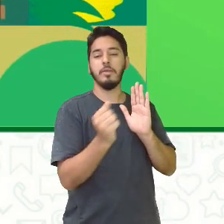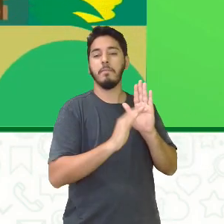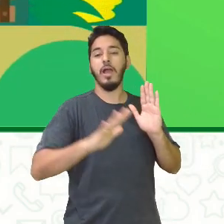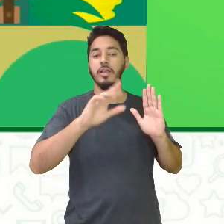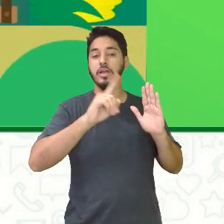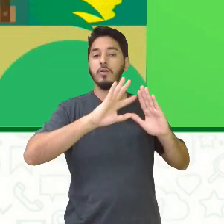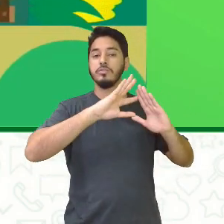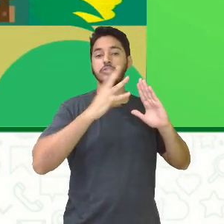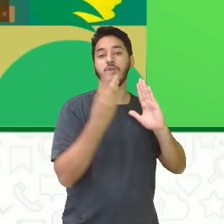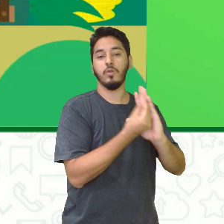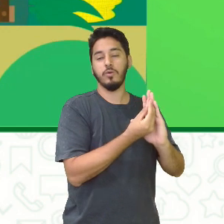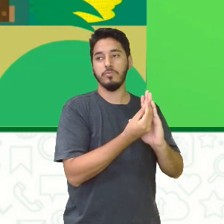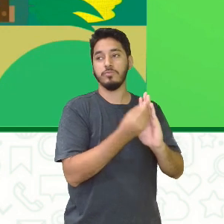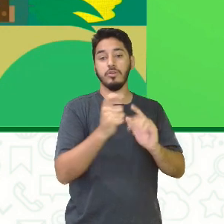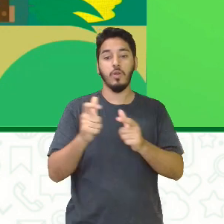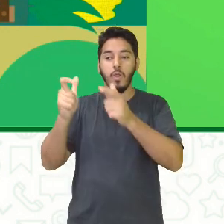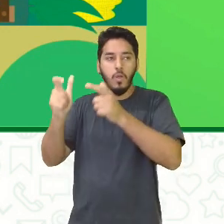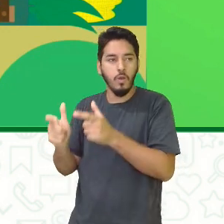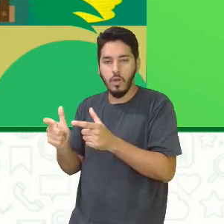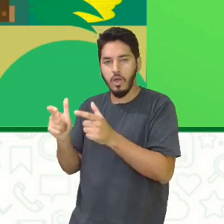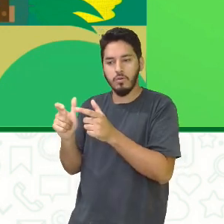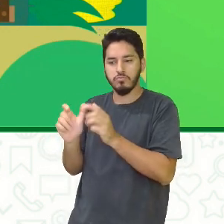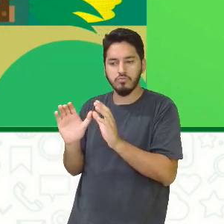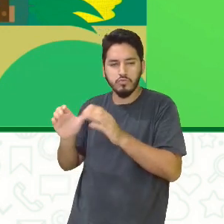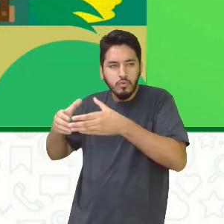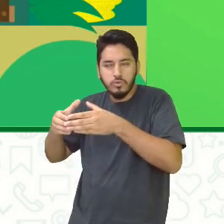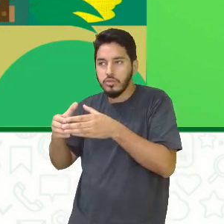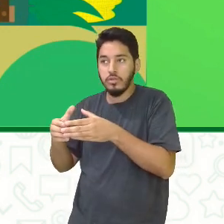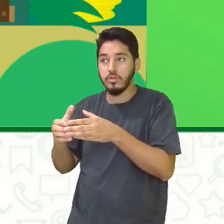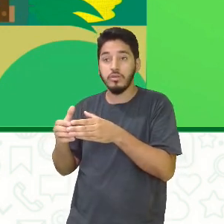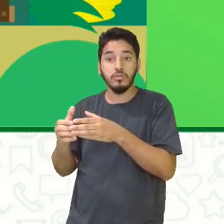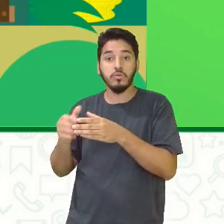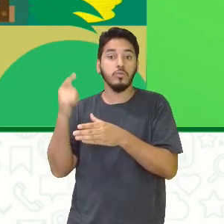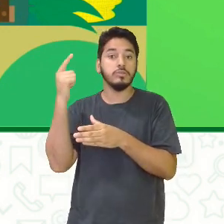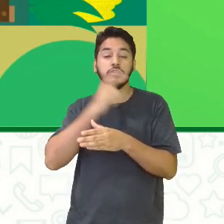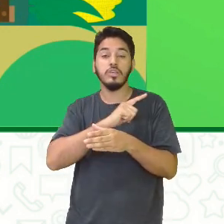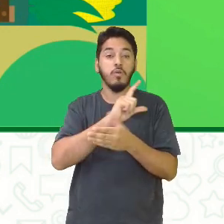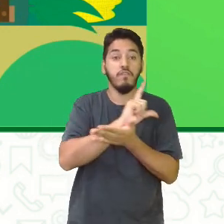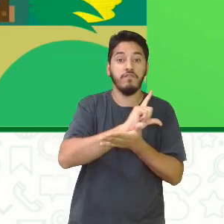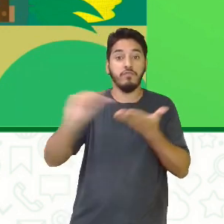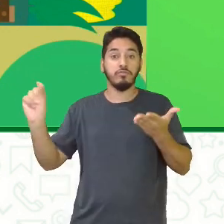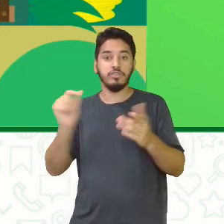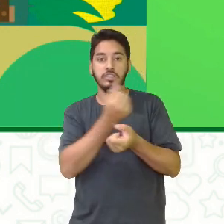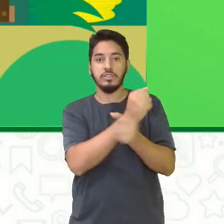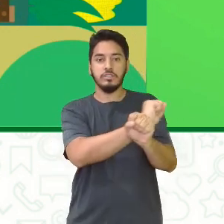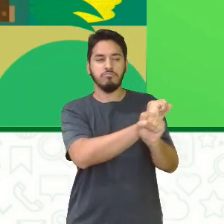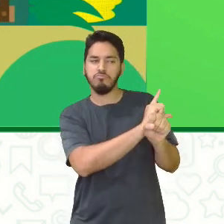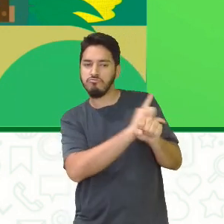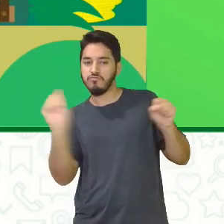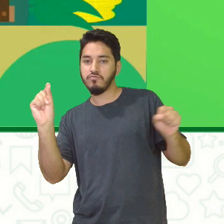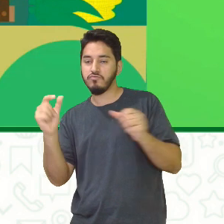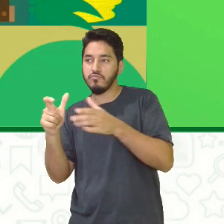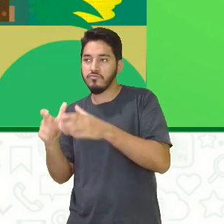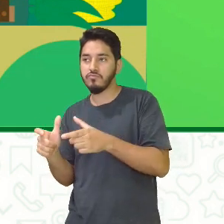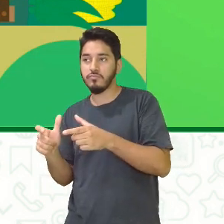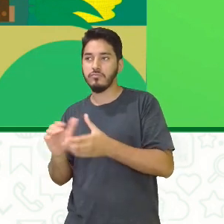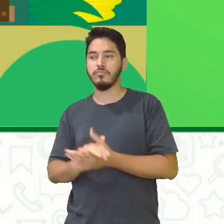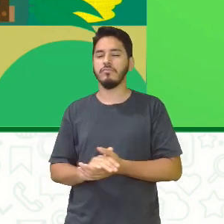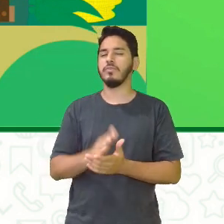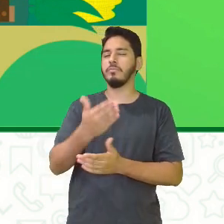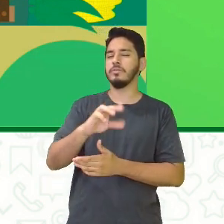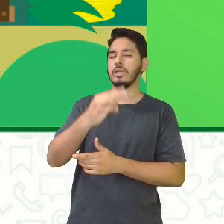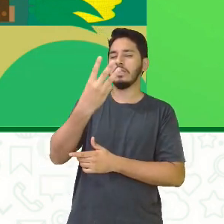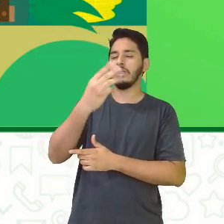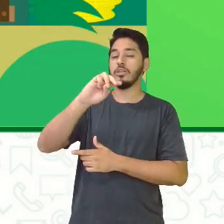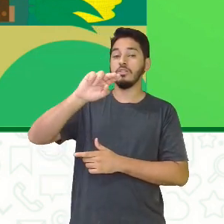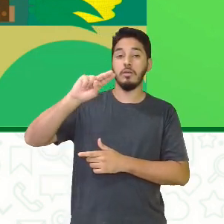quilombos, que eram locais isolados onde os negros se refugiavam para escapar da escravidão. Atualmente, existe cerca de 3 mil